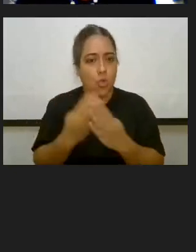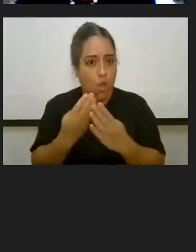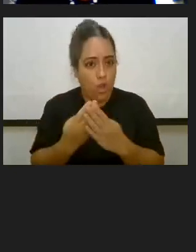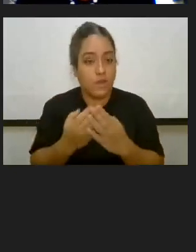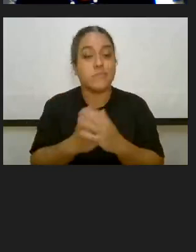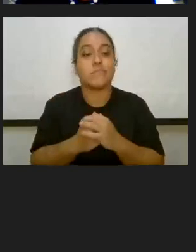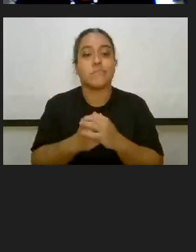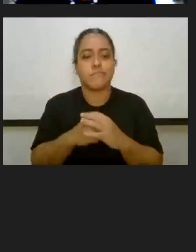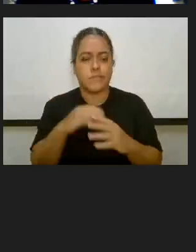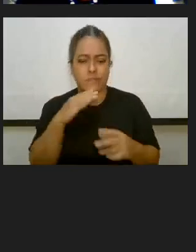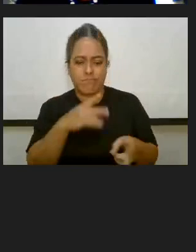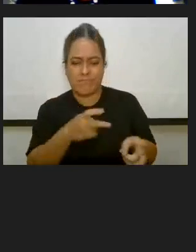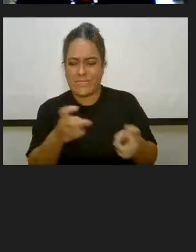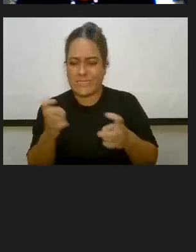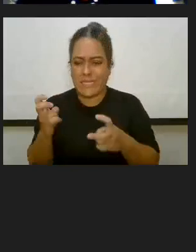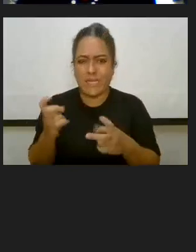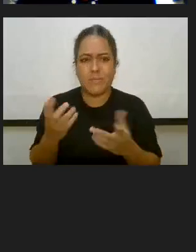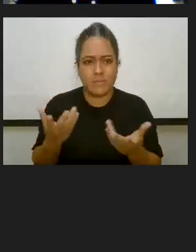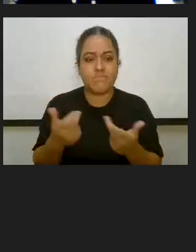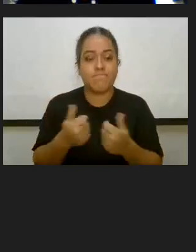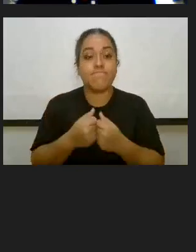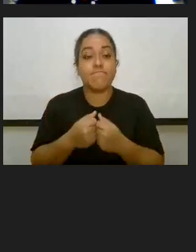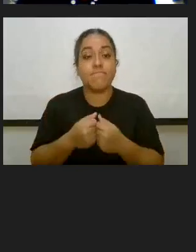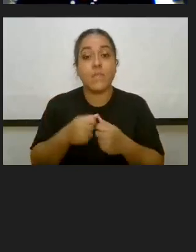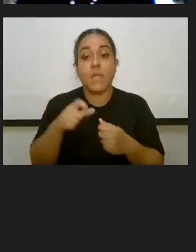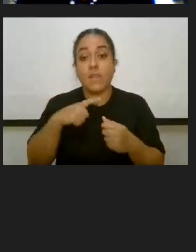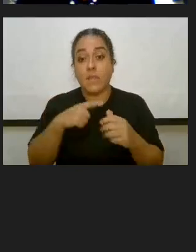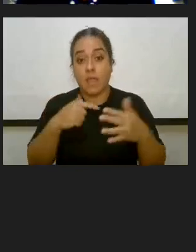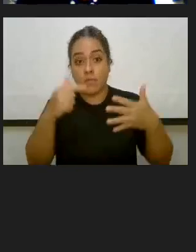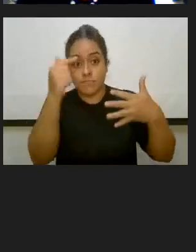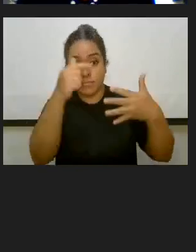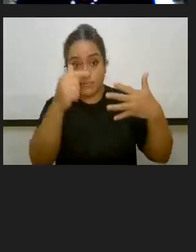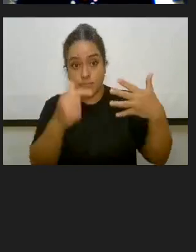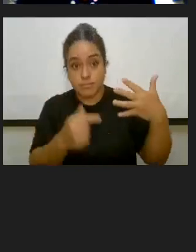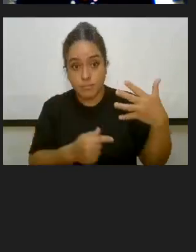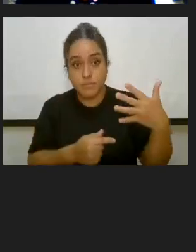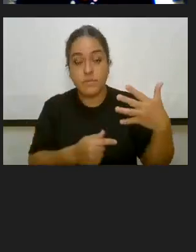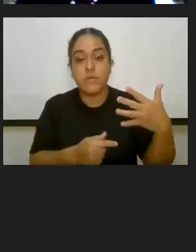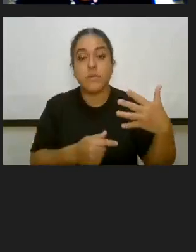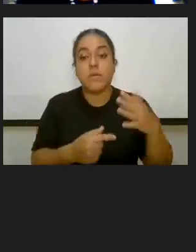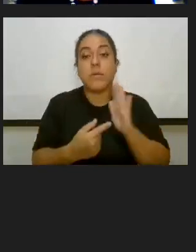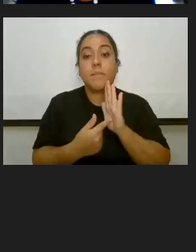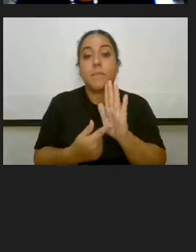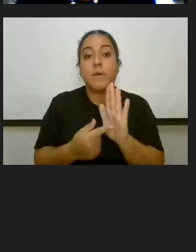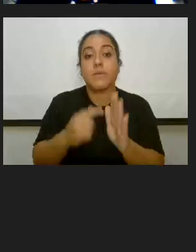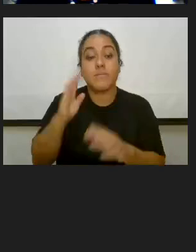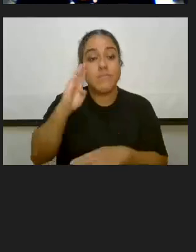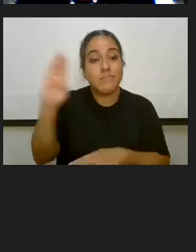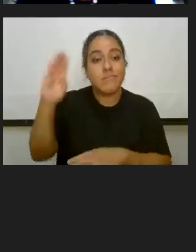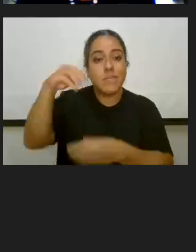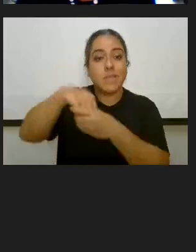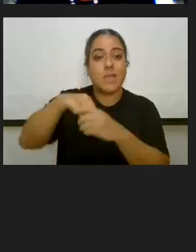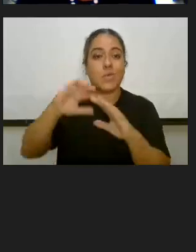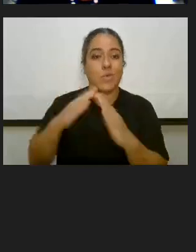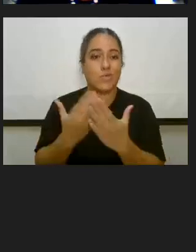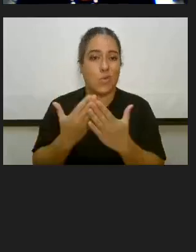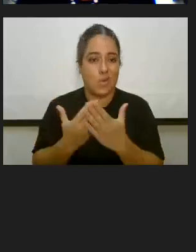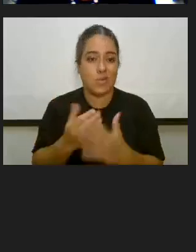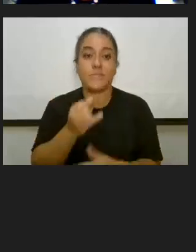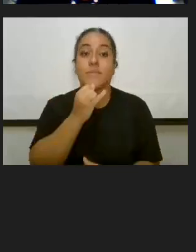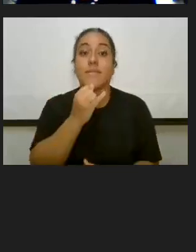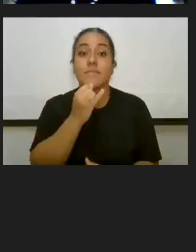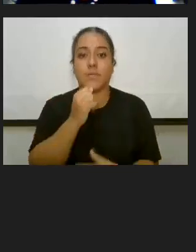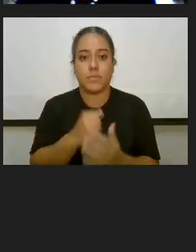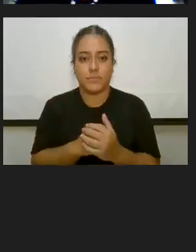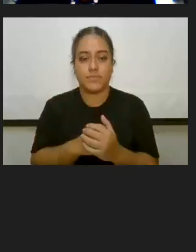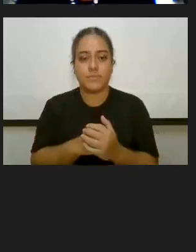gente tem alguns elementos aqui que eles se evidenciam no espaço escolar, como, por exemplo, aqui,